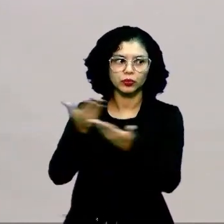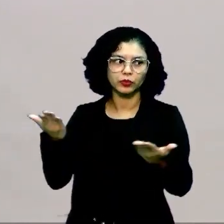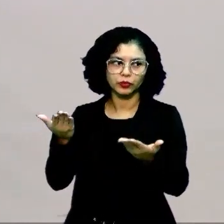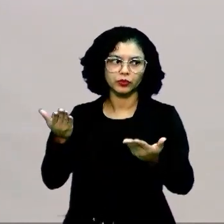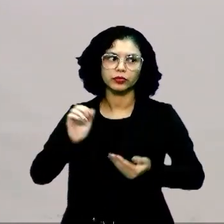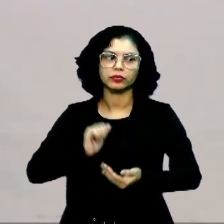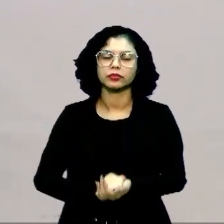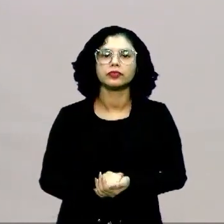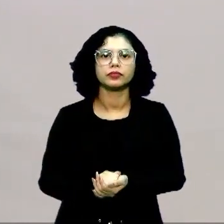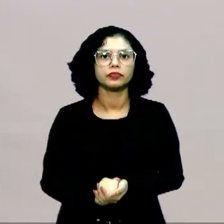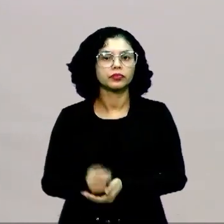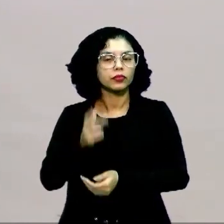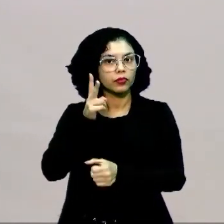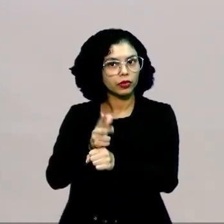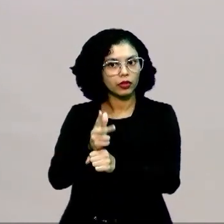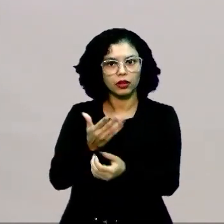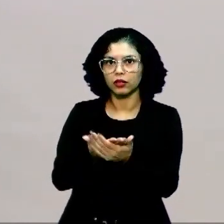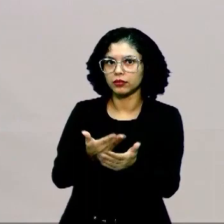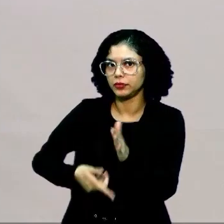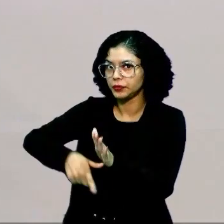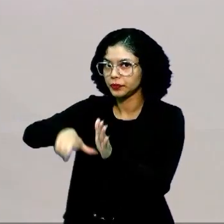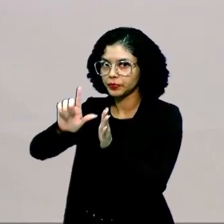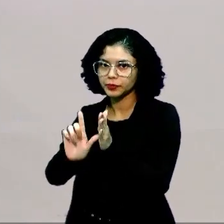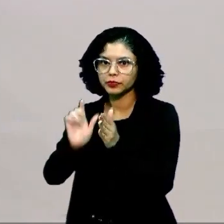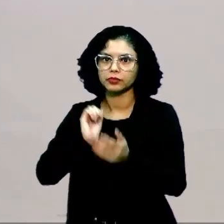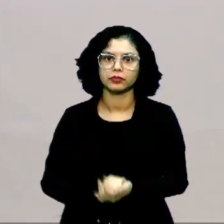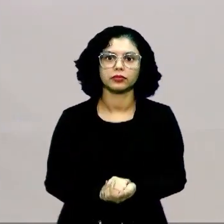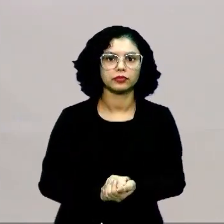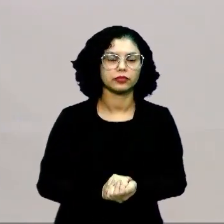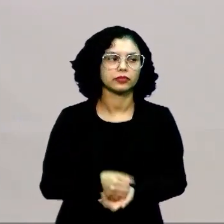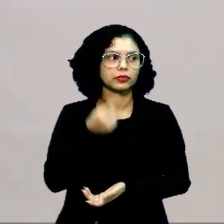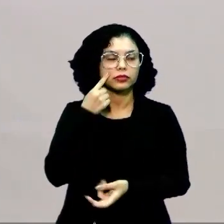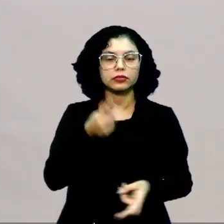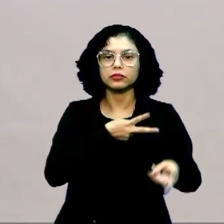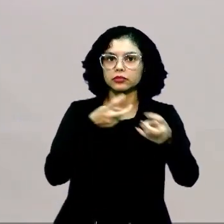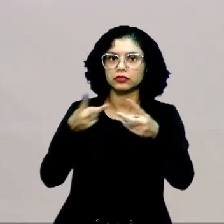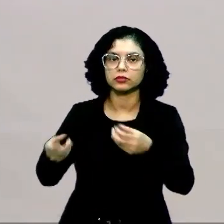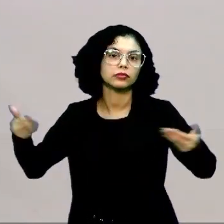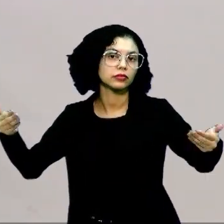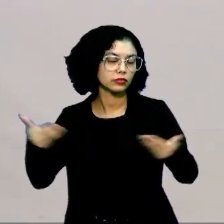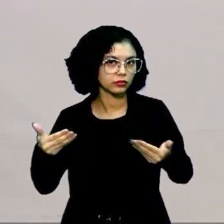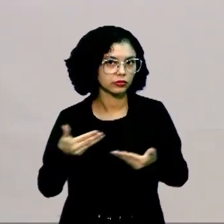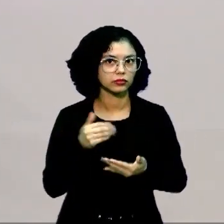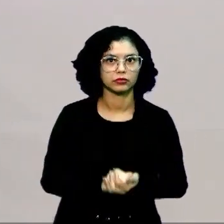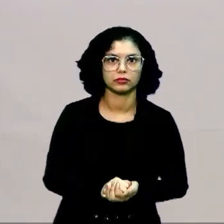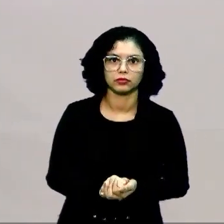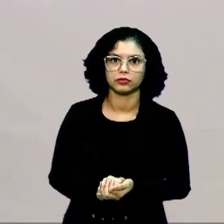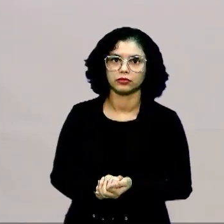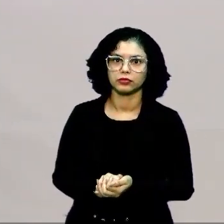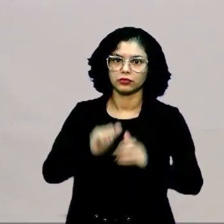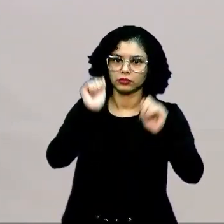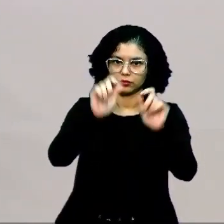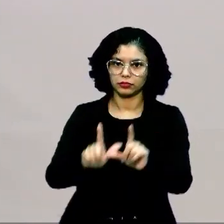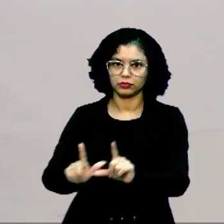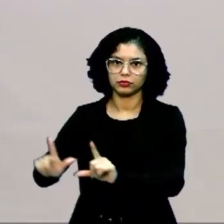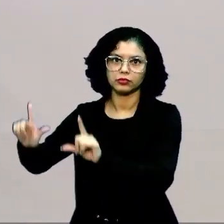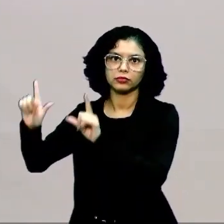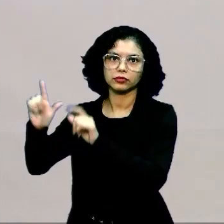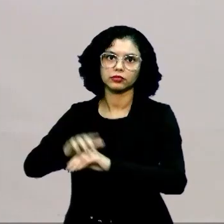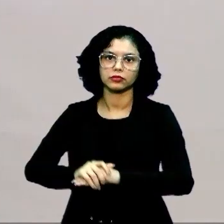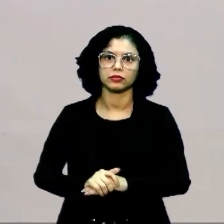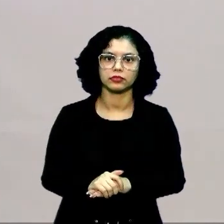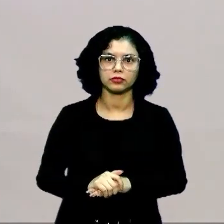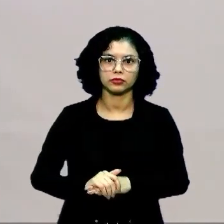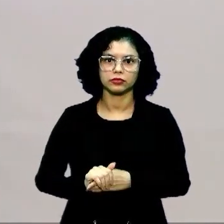mencionado em uma videoaula anterior. Vamos observar agora a nossa projeção, em que